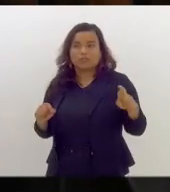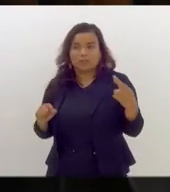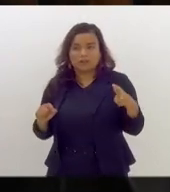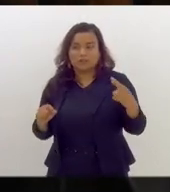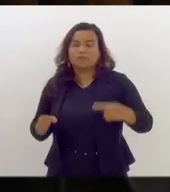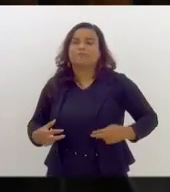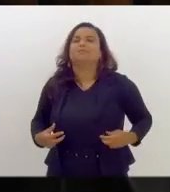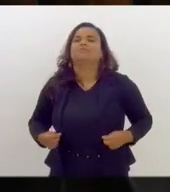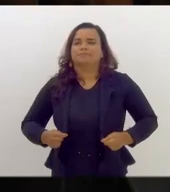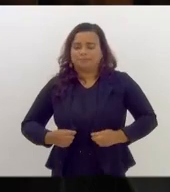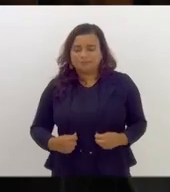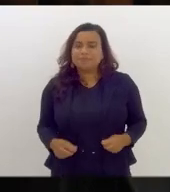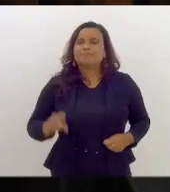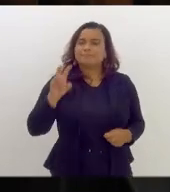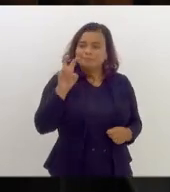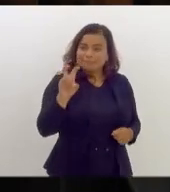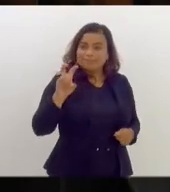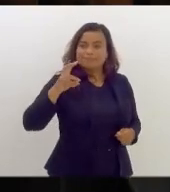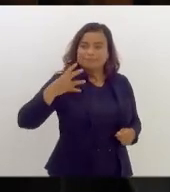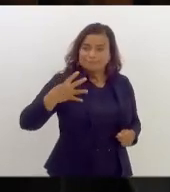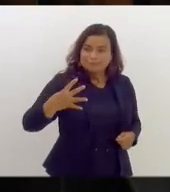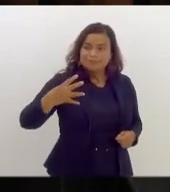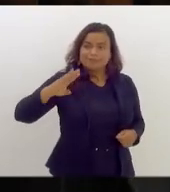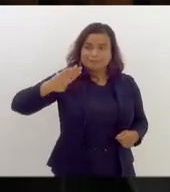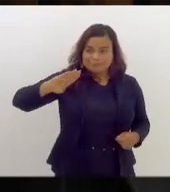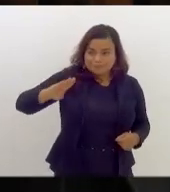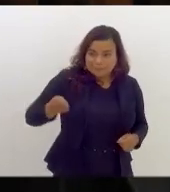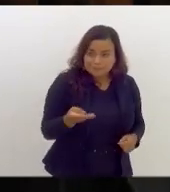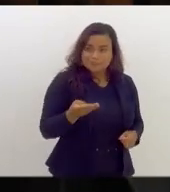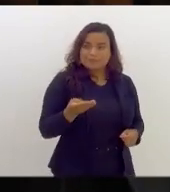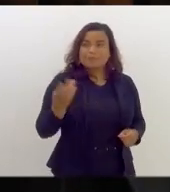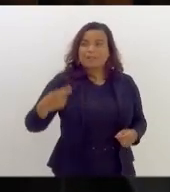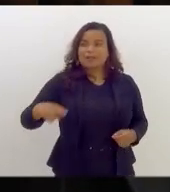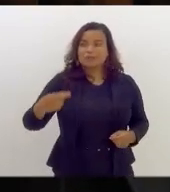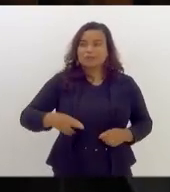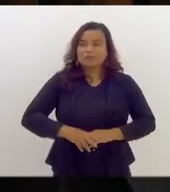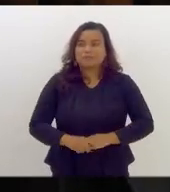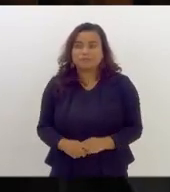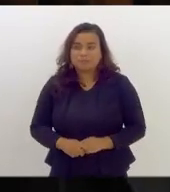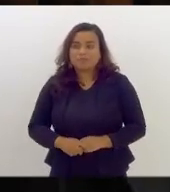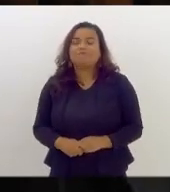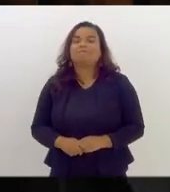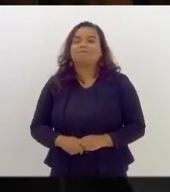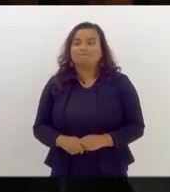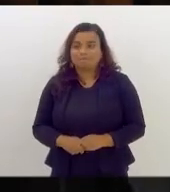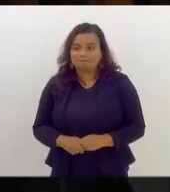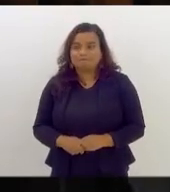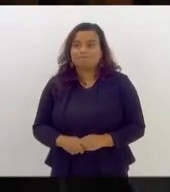reais 54 bilhões de reais